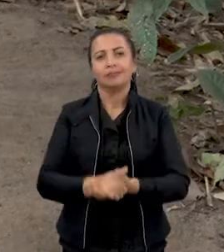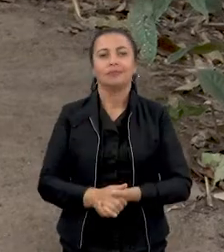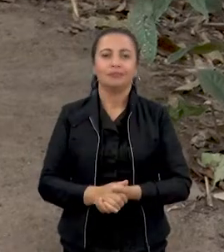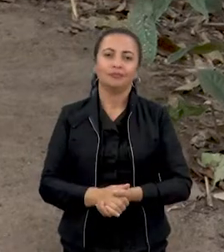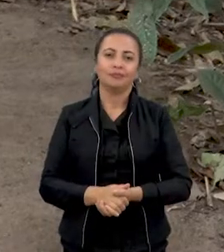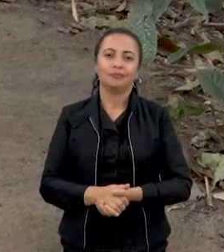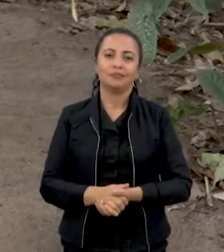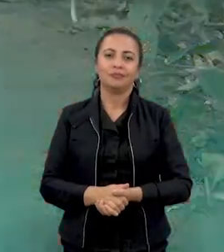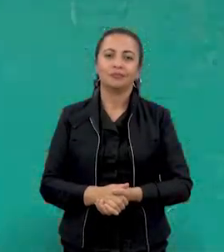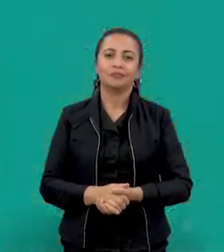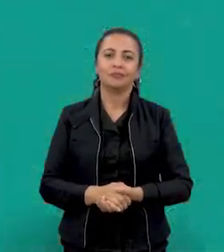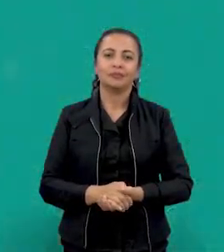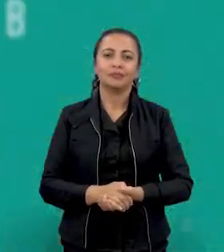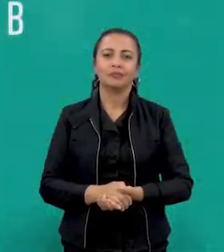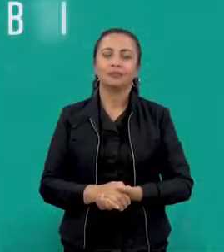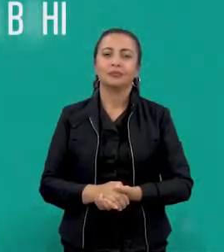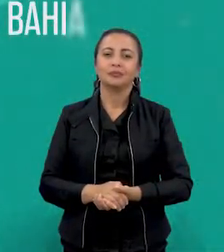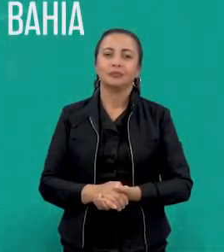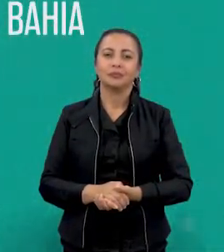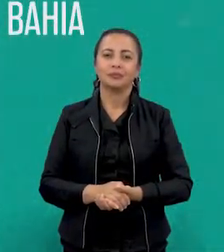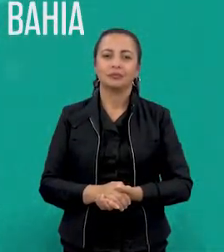relação.